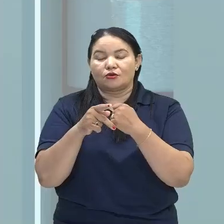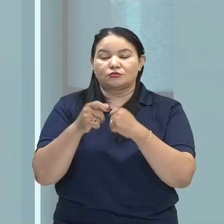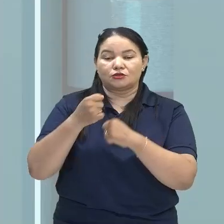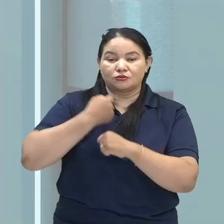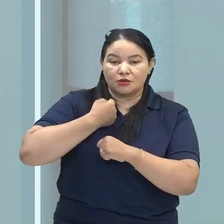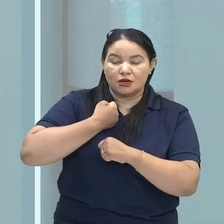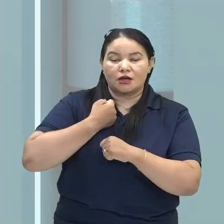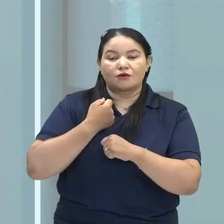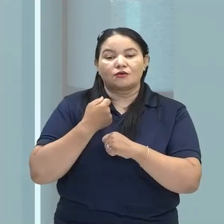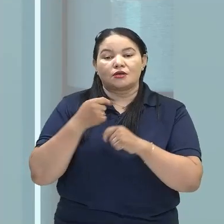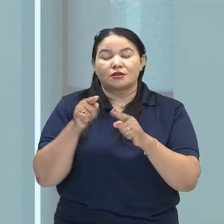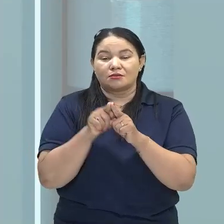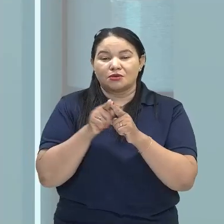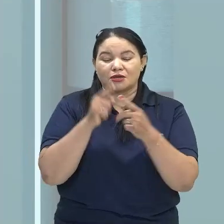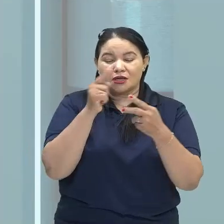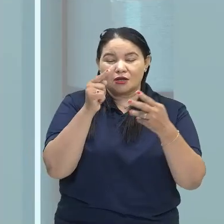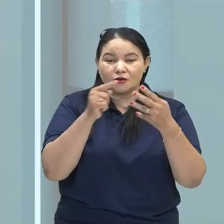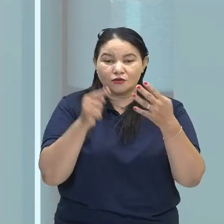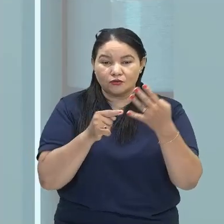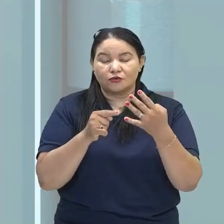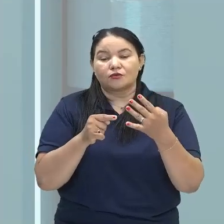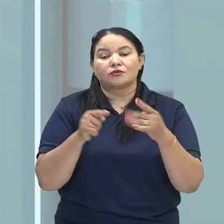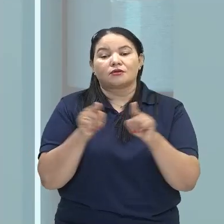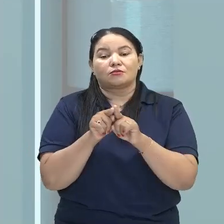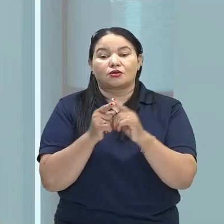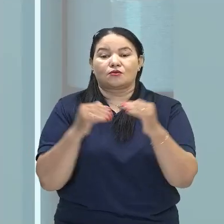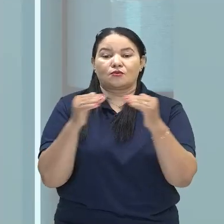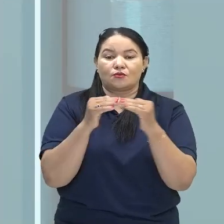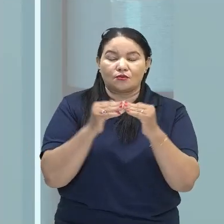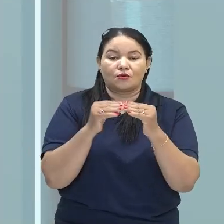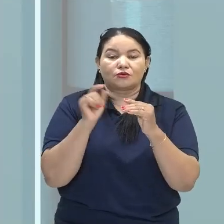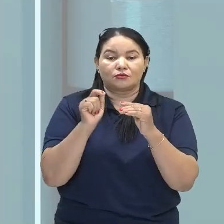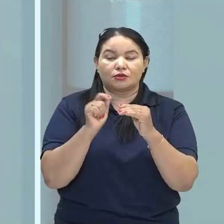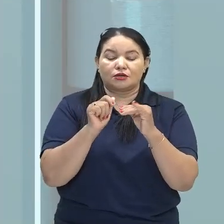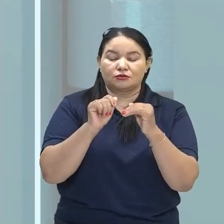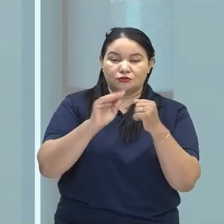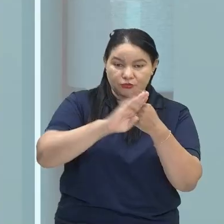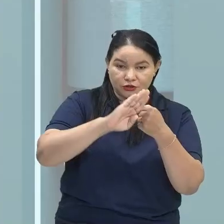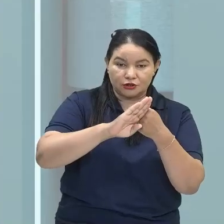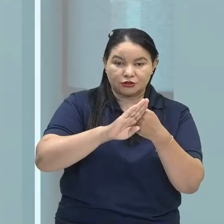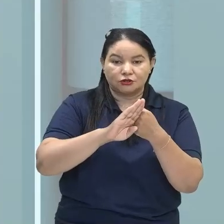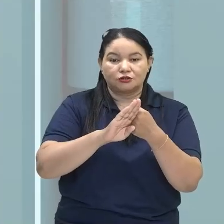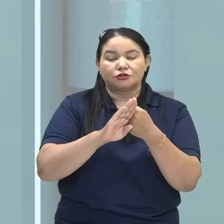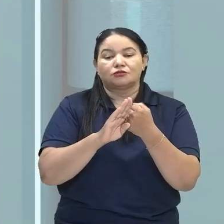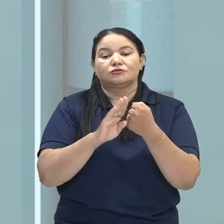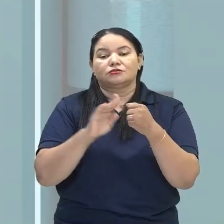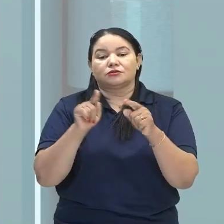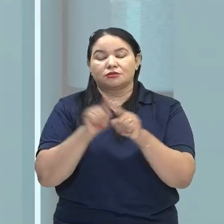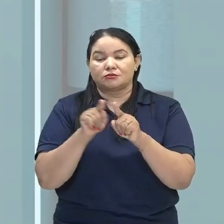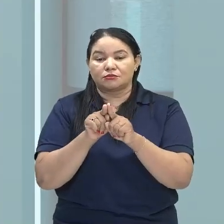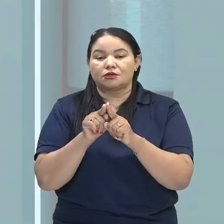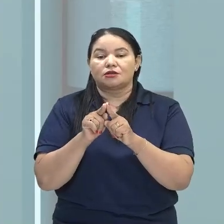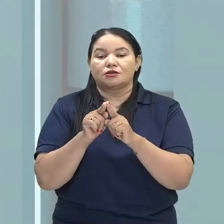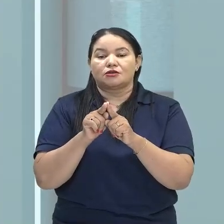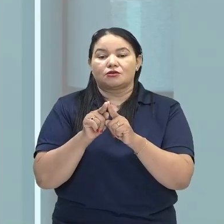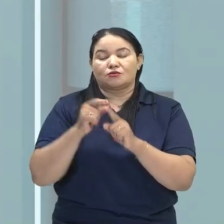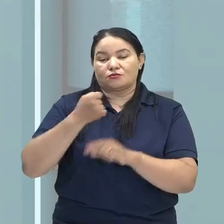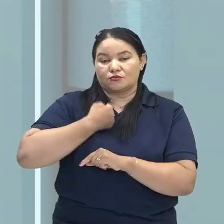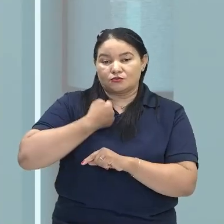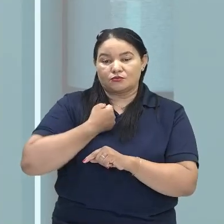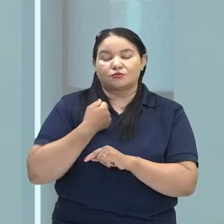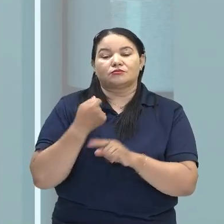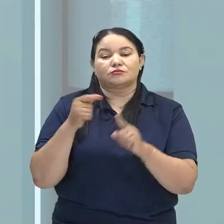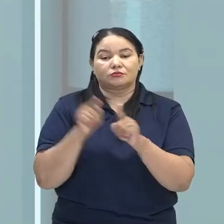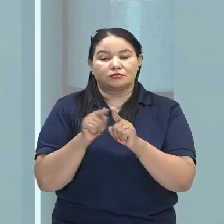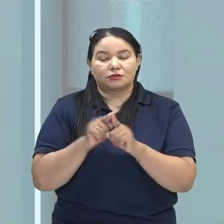certo? Esses termos determinantes, eles concordam com quem? Com o substantivo, em gênero e número.